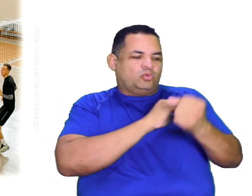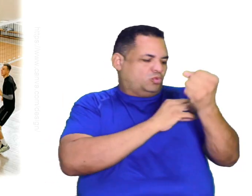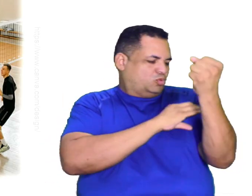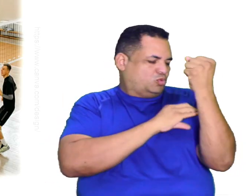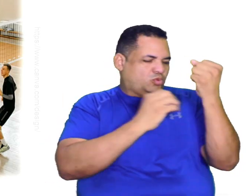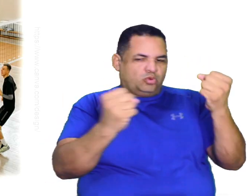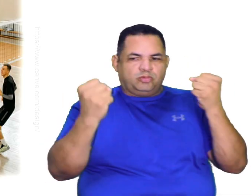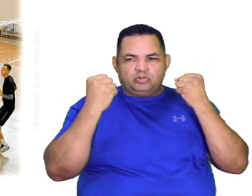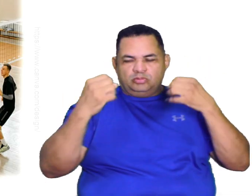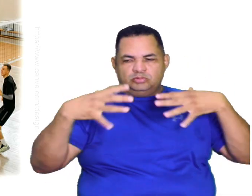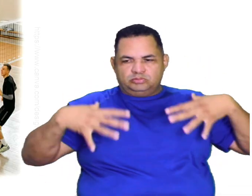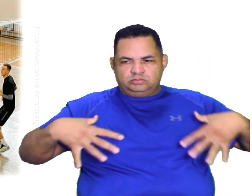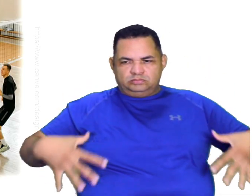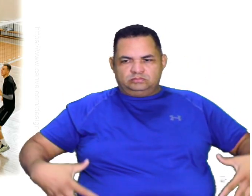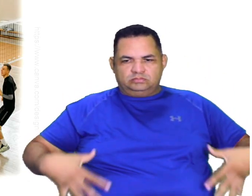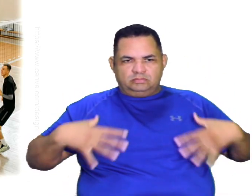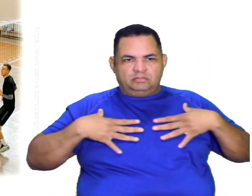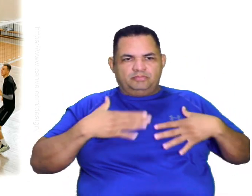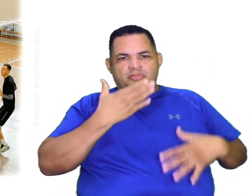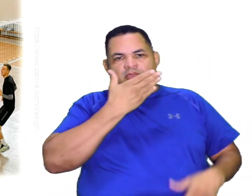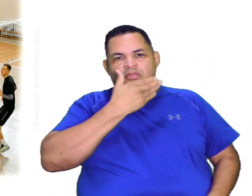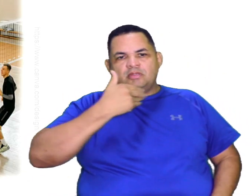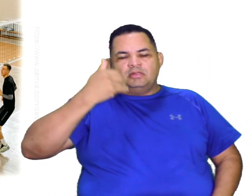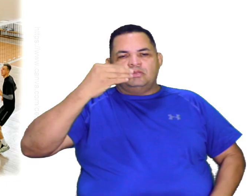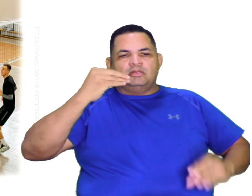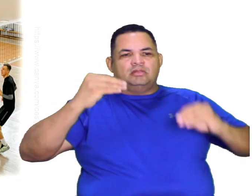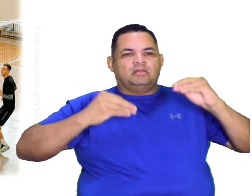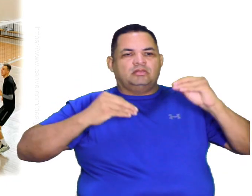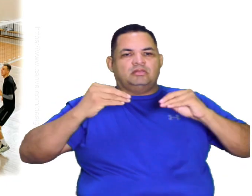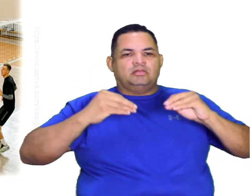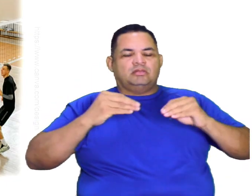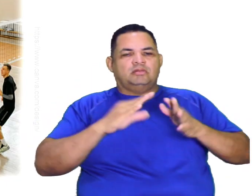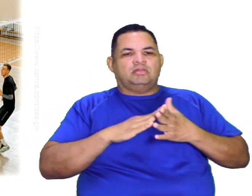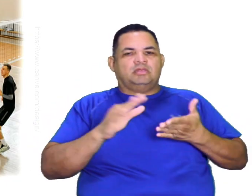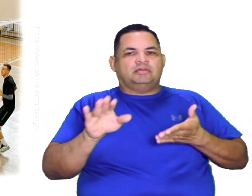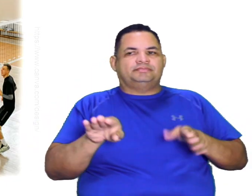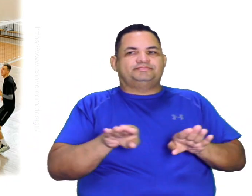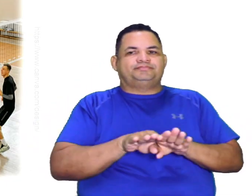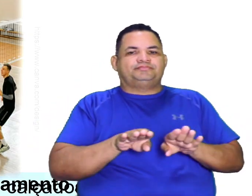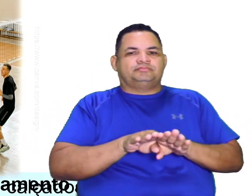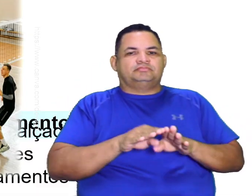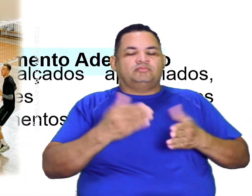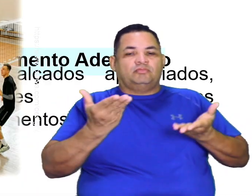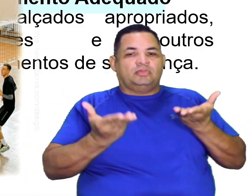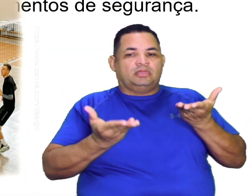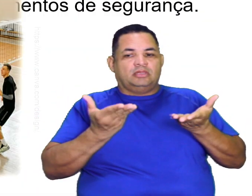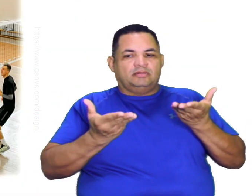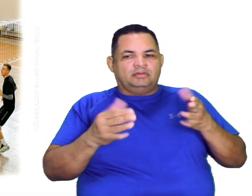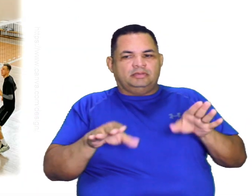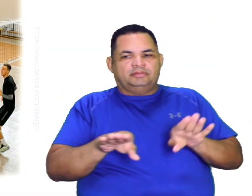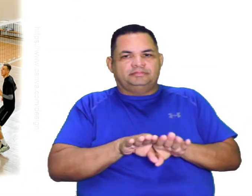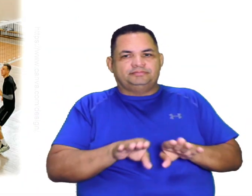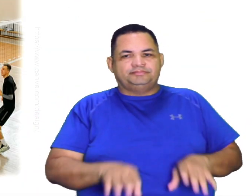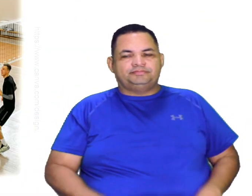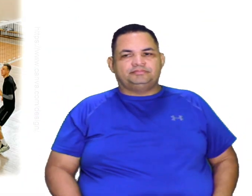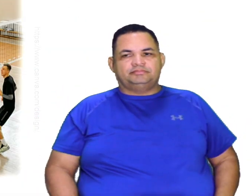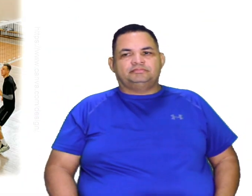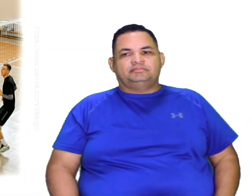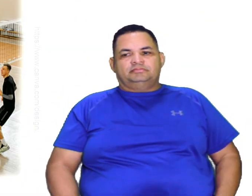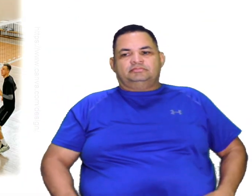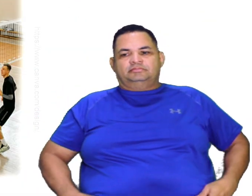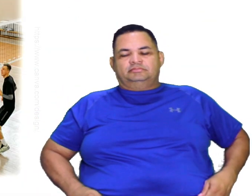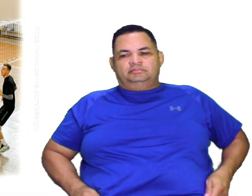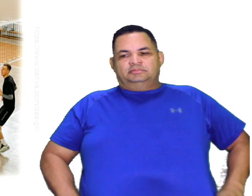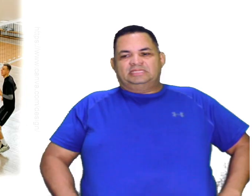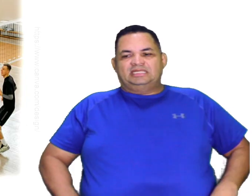meus músculos, que eu melhore as minhas capacidades físicas, como a flexibilidade e o equilíbrio. Também tenho que